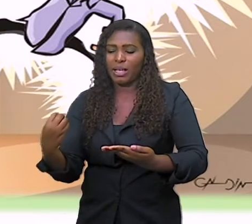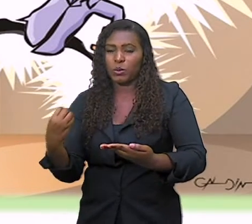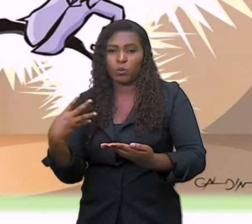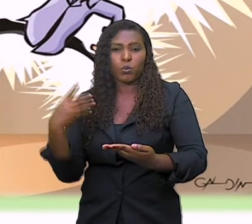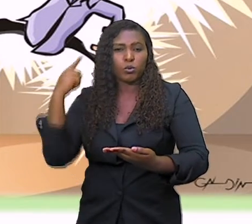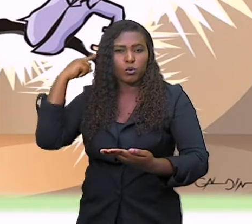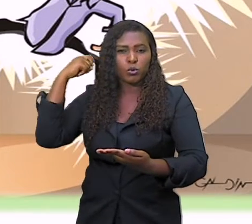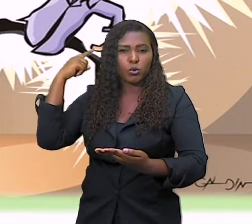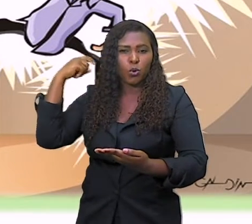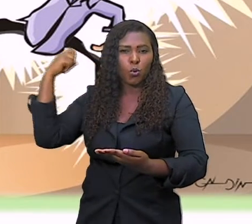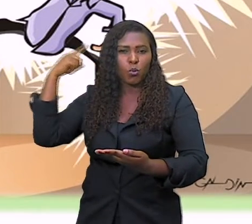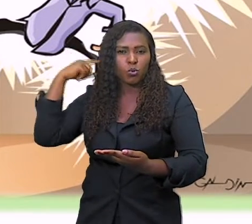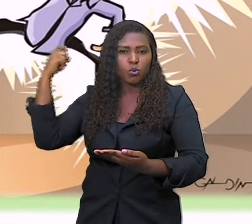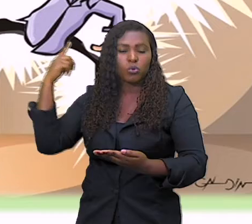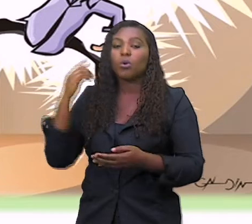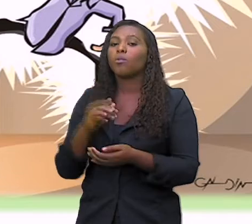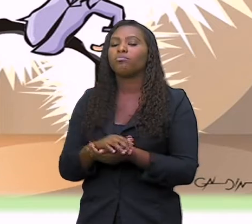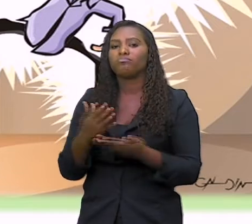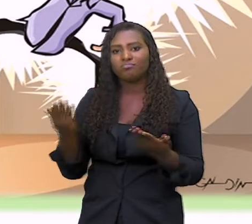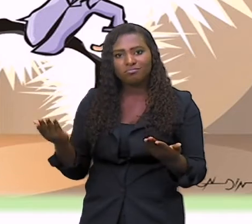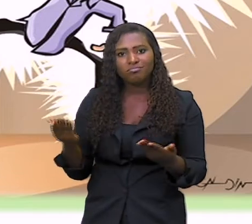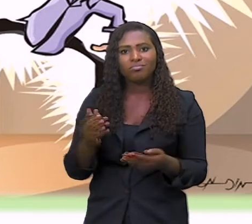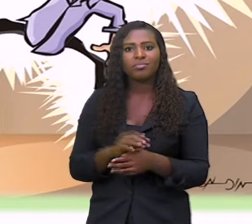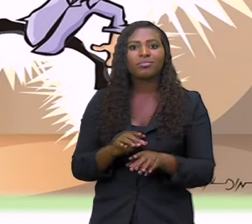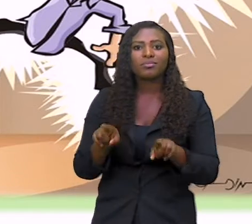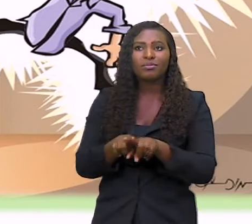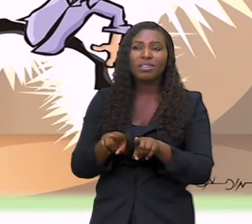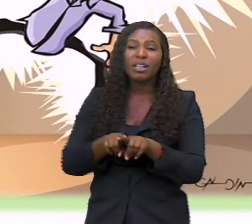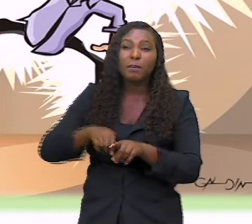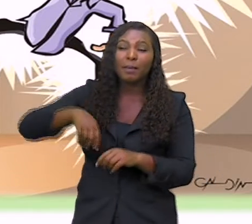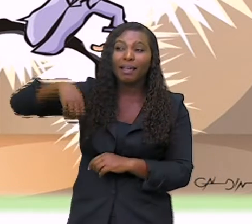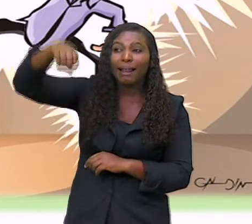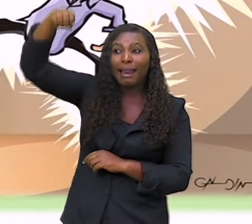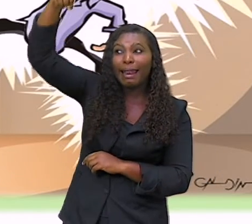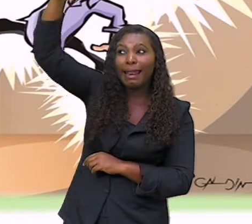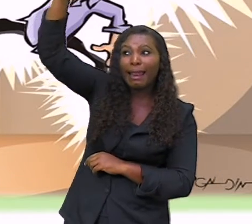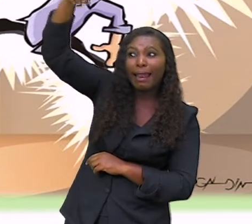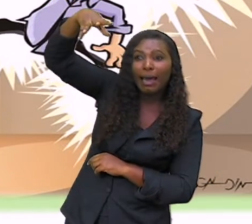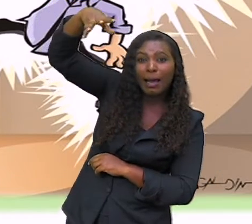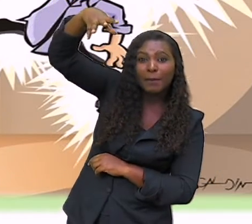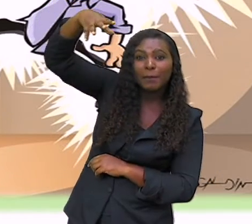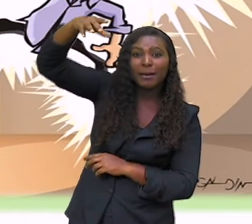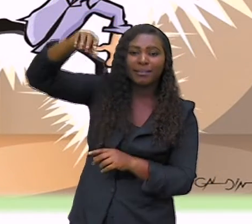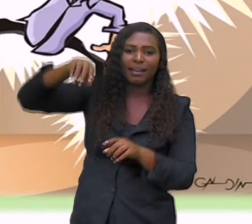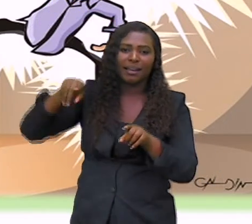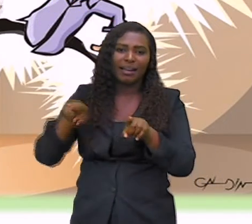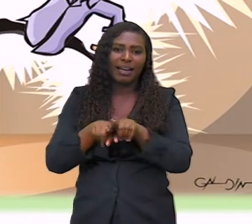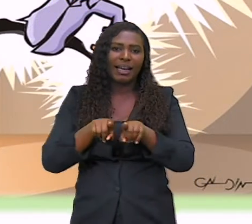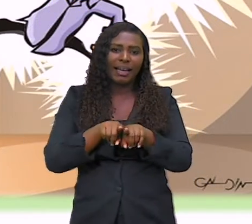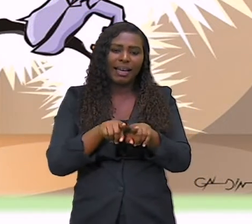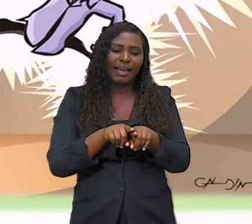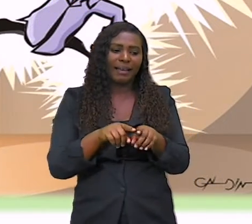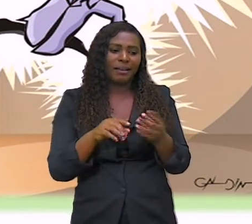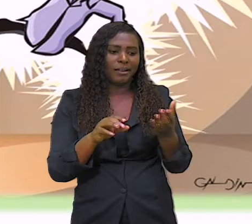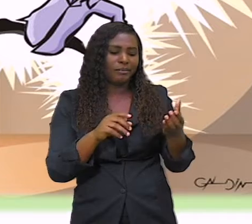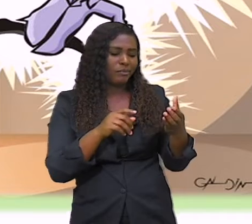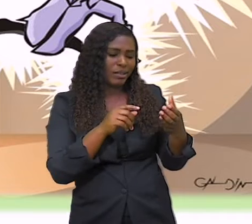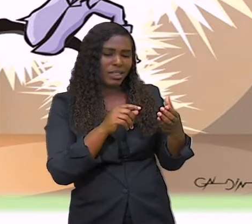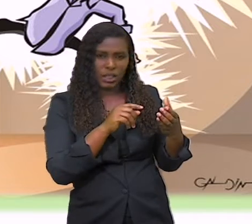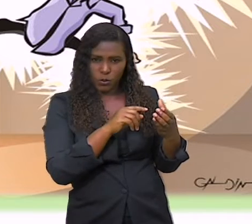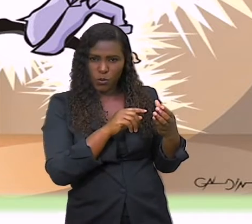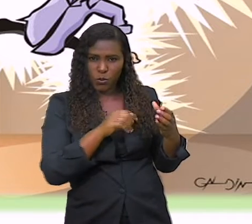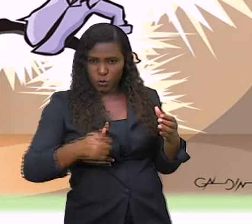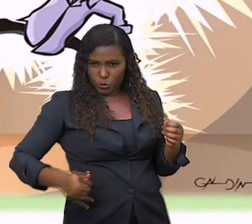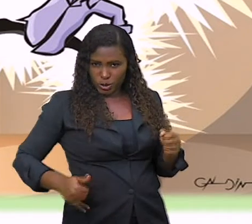luminosos, como a lâmpada, o celular, que a tela abre luz, né? Clareia para você ler,